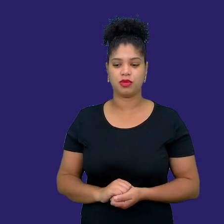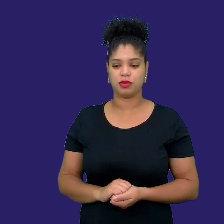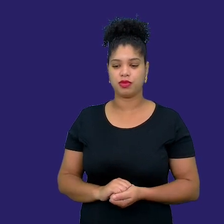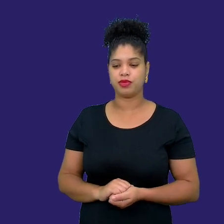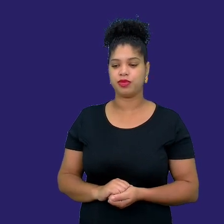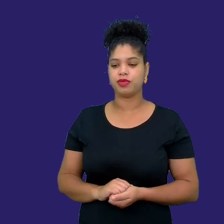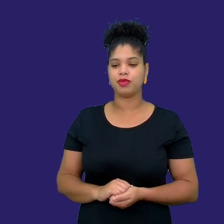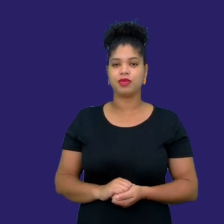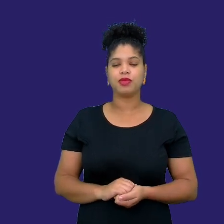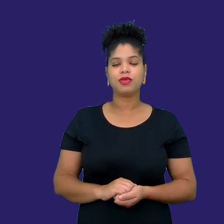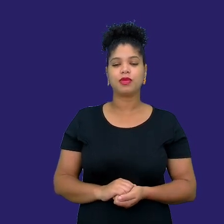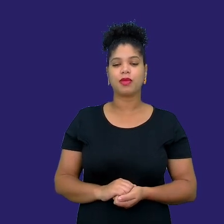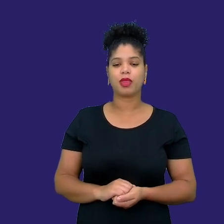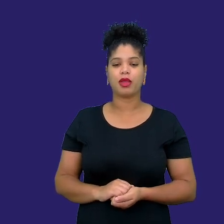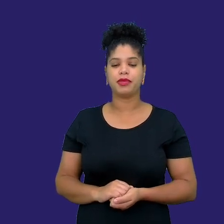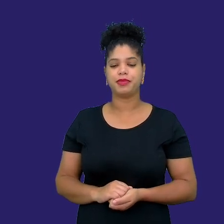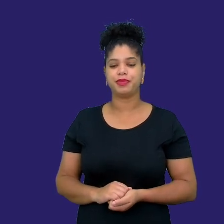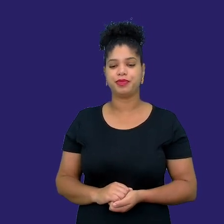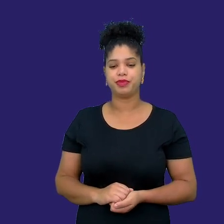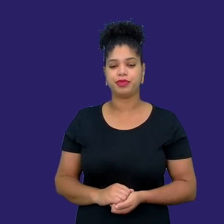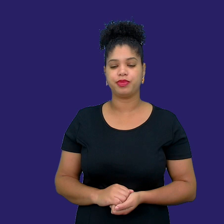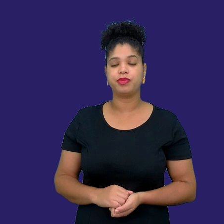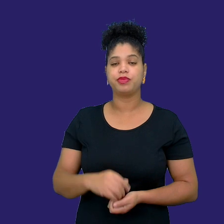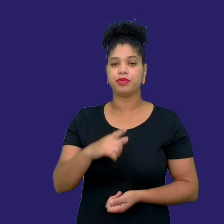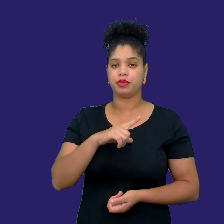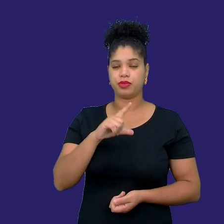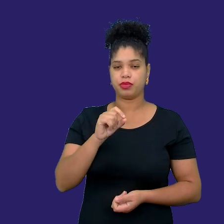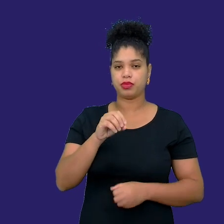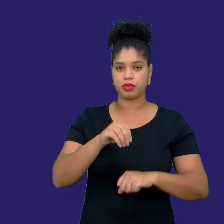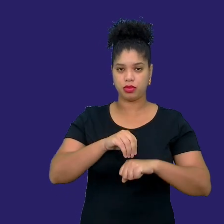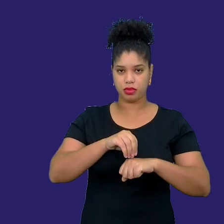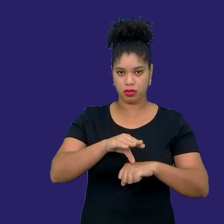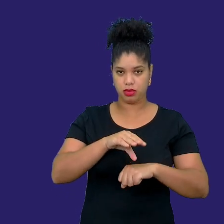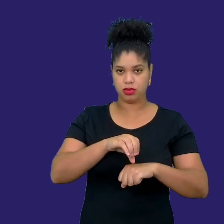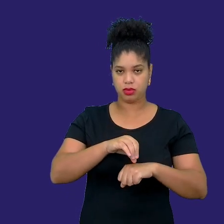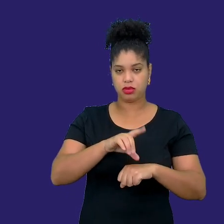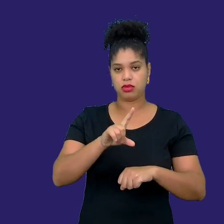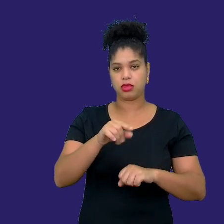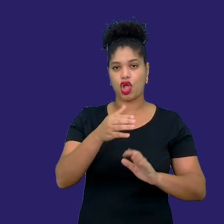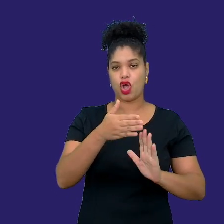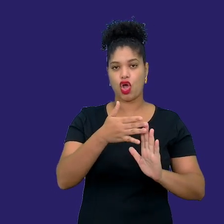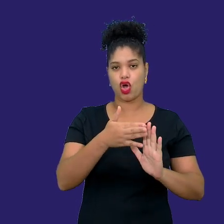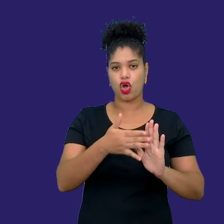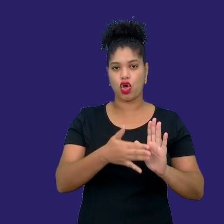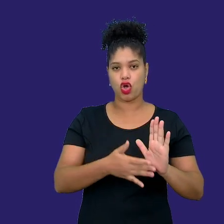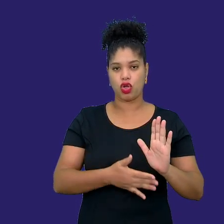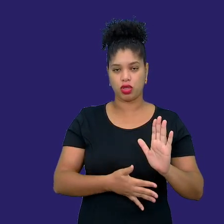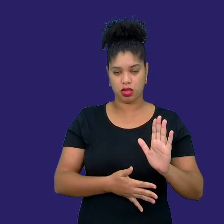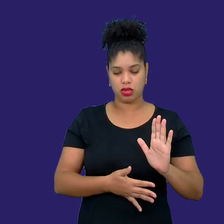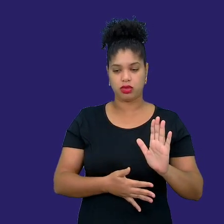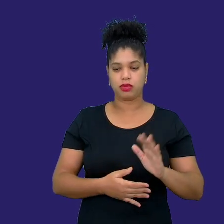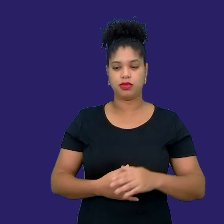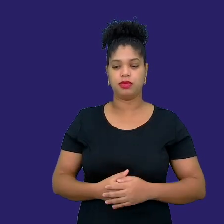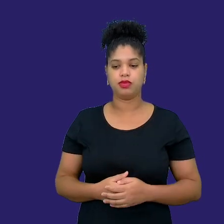Nós temos essa sugestão, que é o nosso roteiro, né?